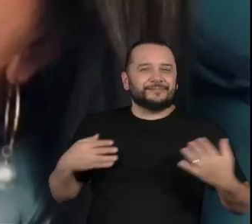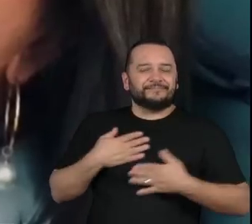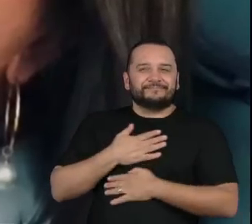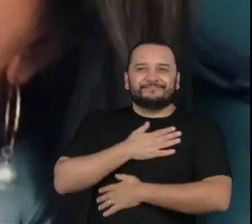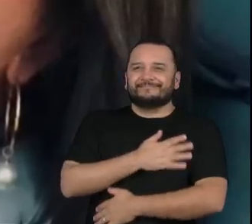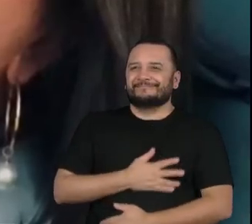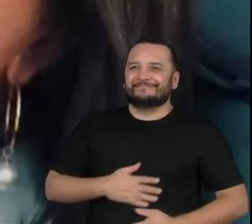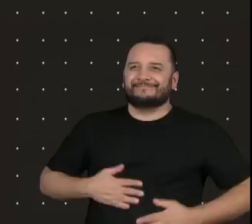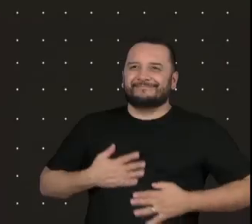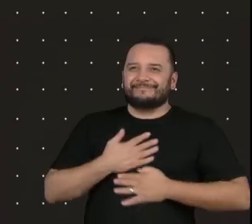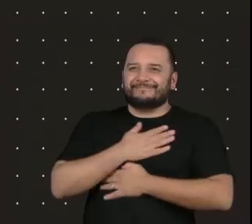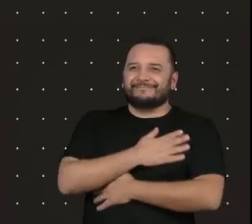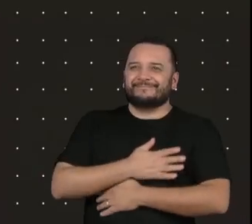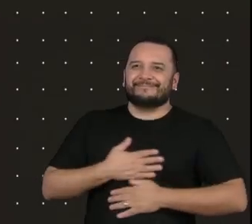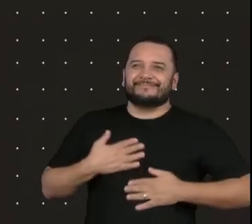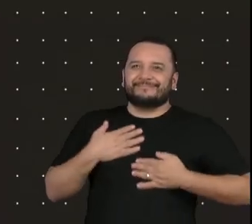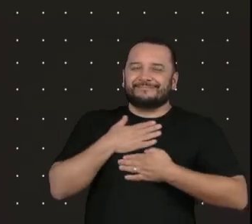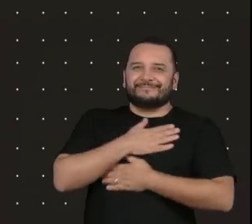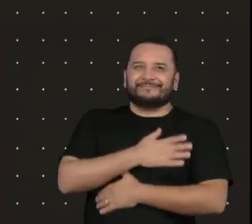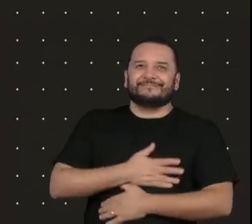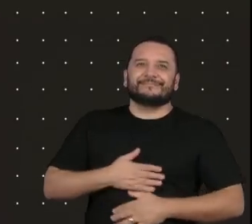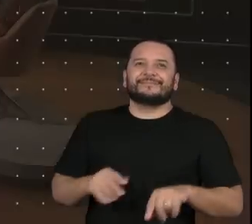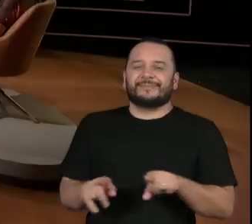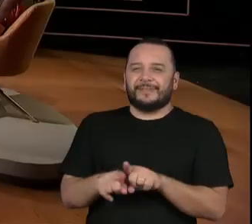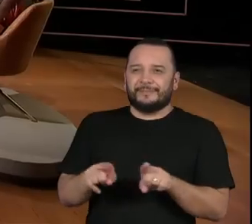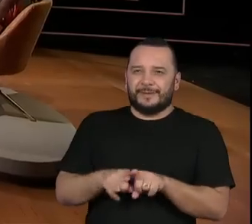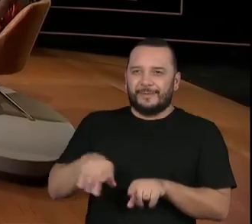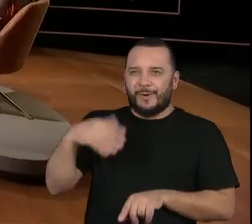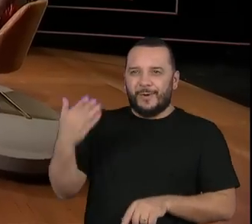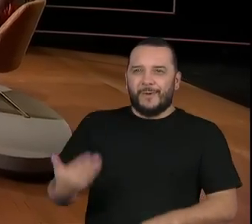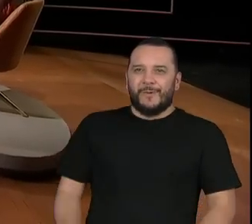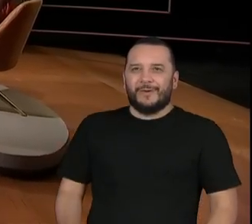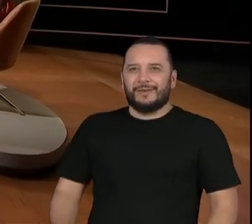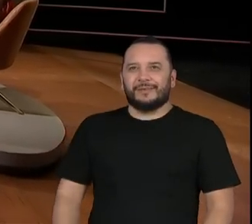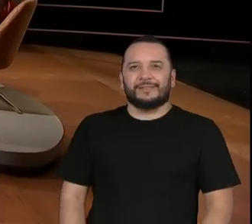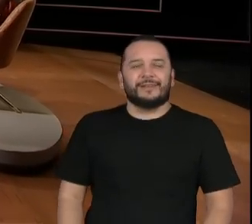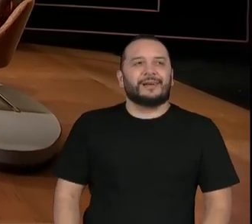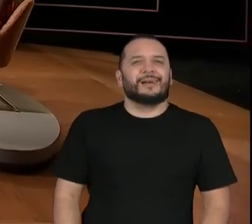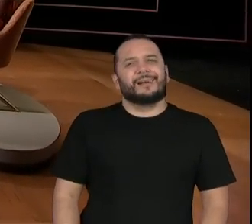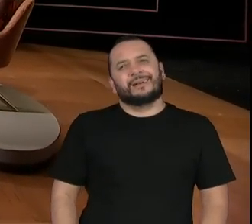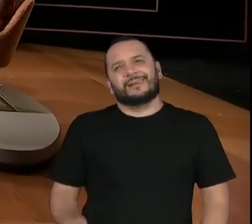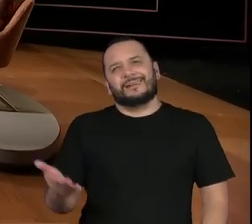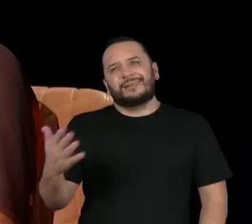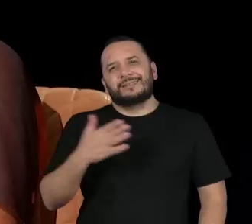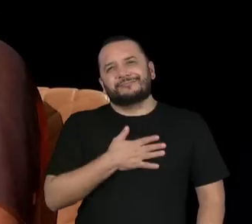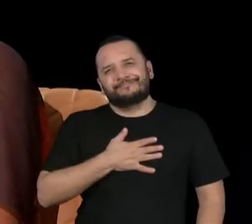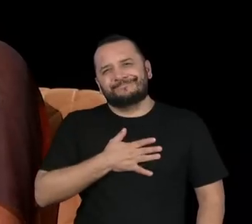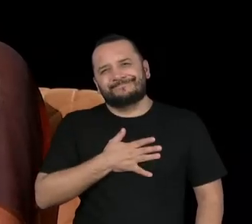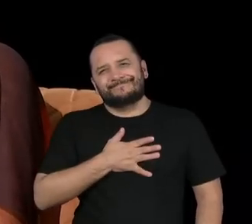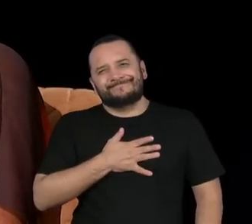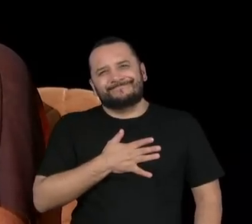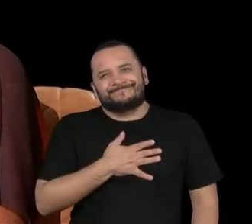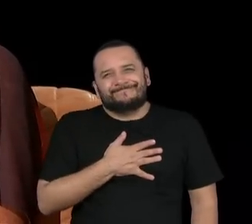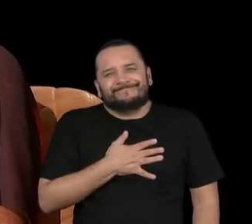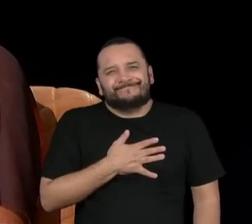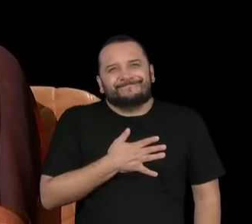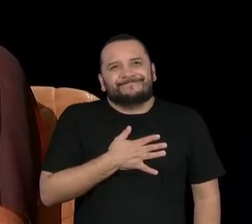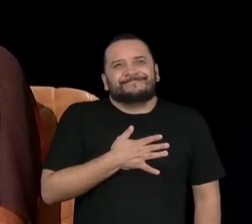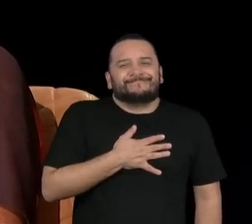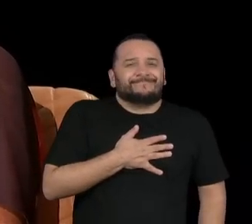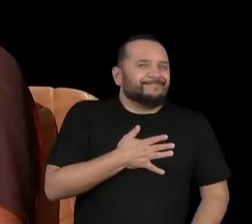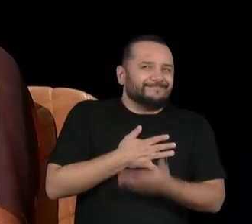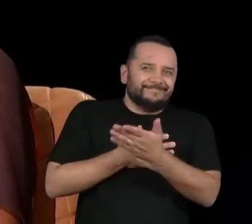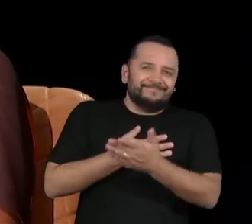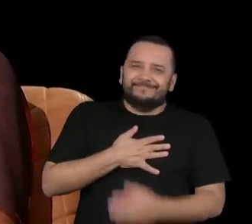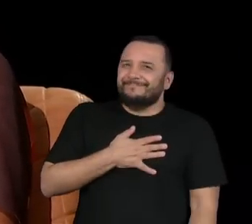prazer enorme e uma honra. Que querida. A Marta, ela é uma ótima atriz, ela